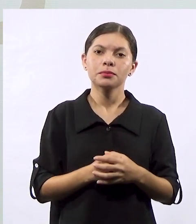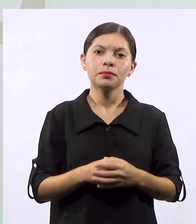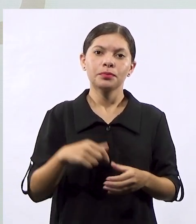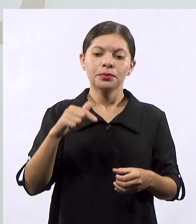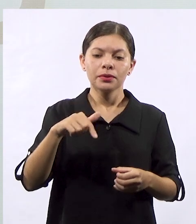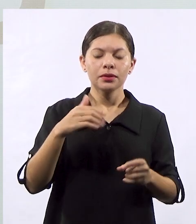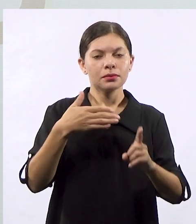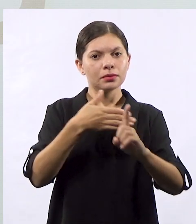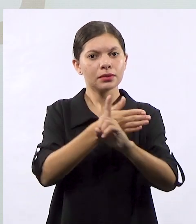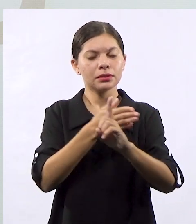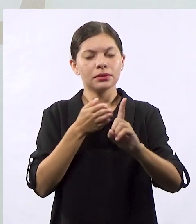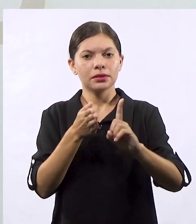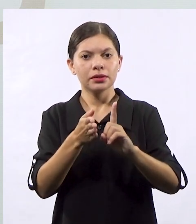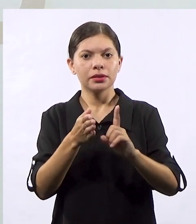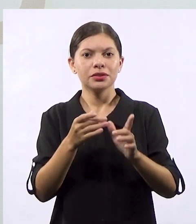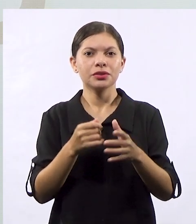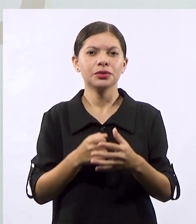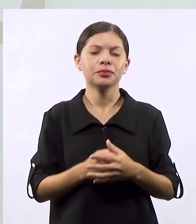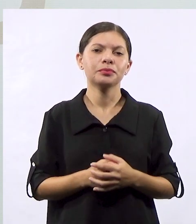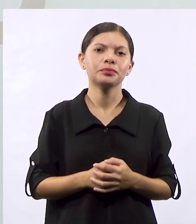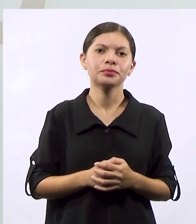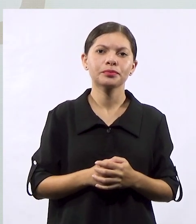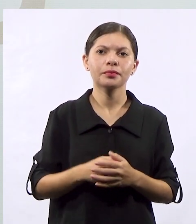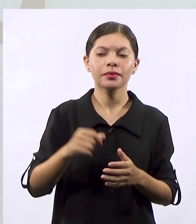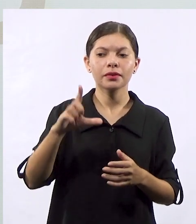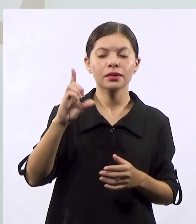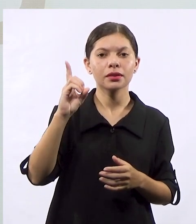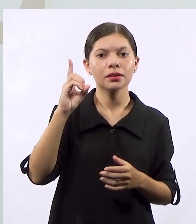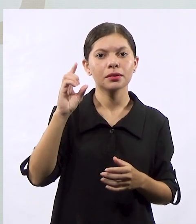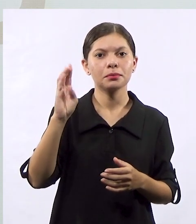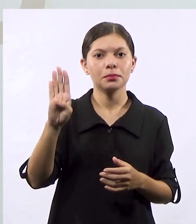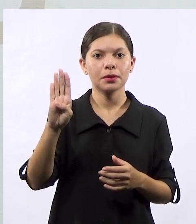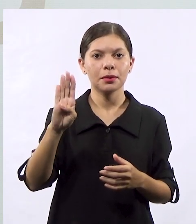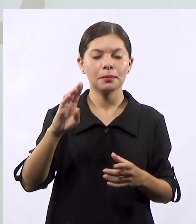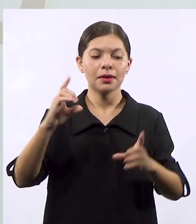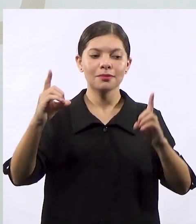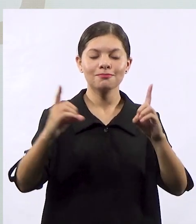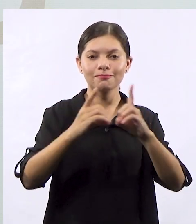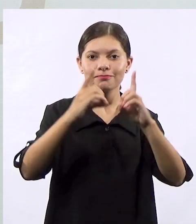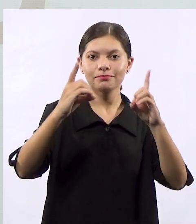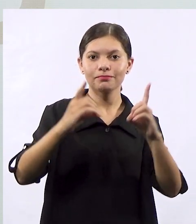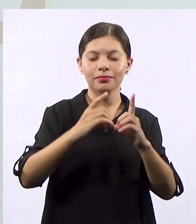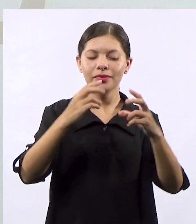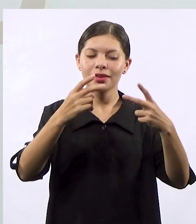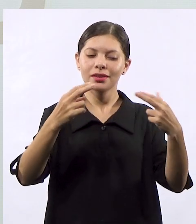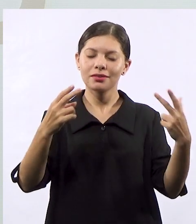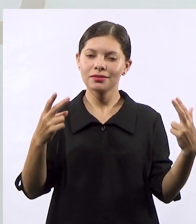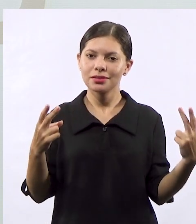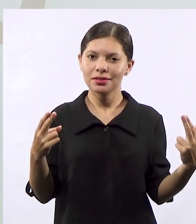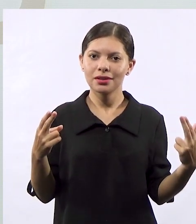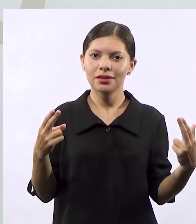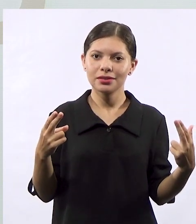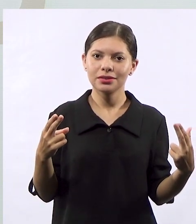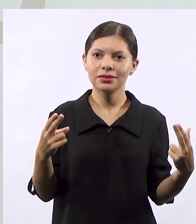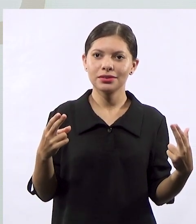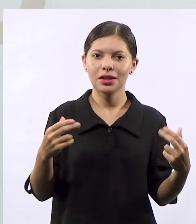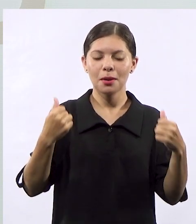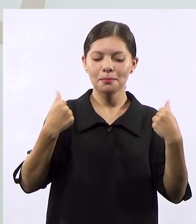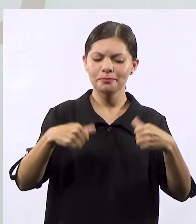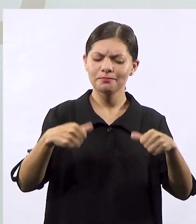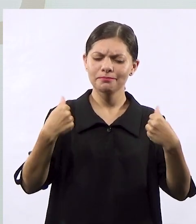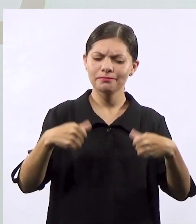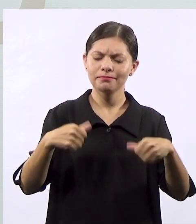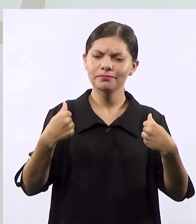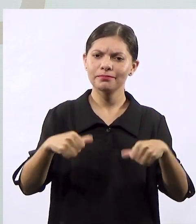que essas modalidades, elas foram previstas na LDB para atender à diversidade e